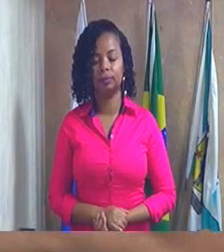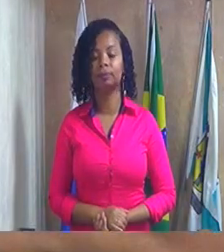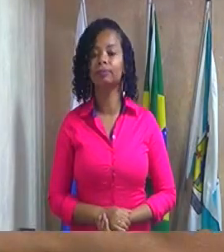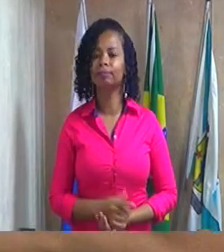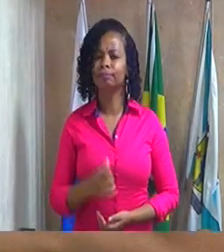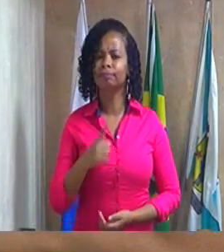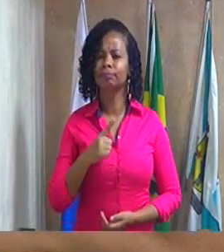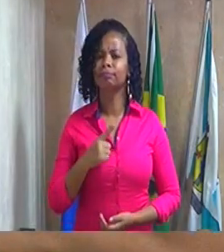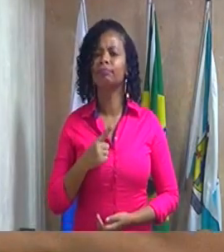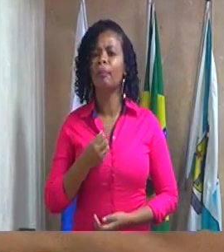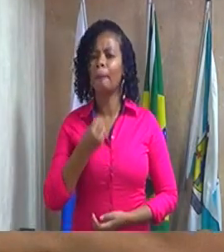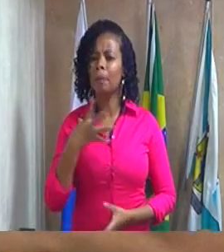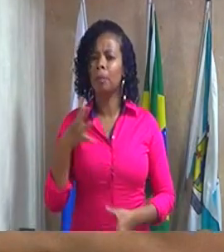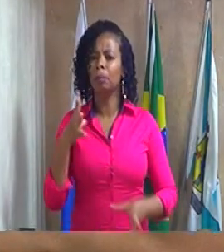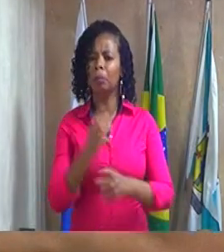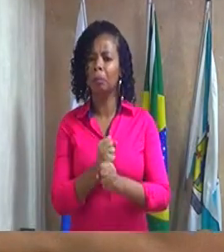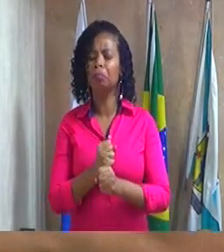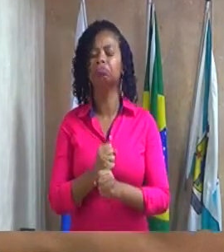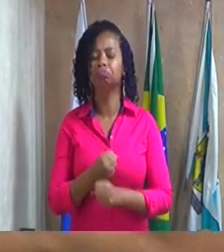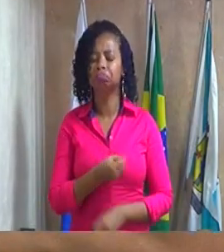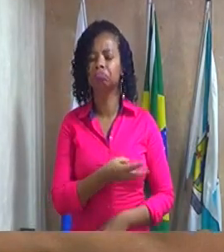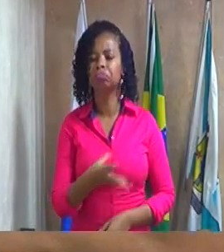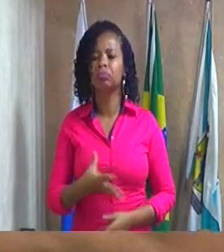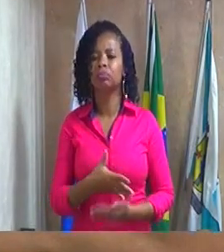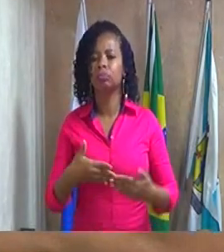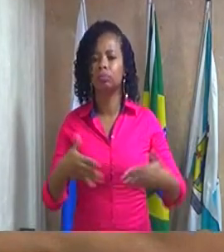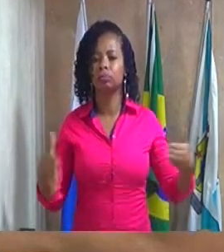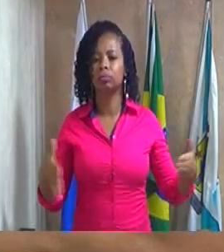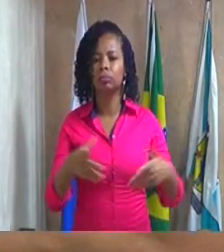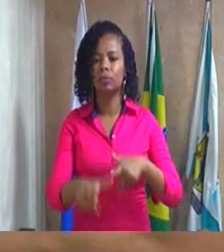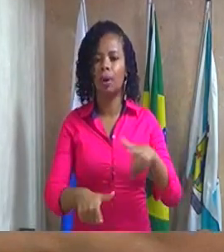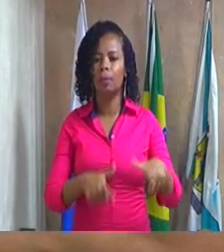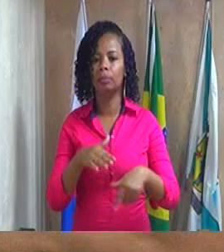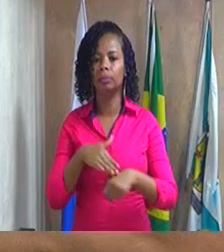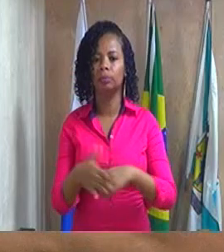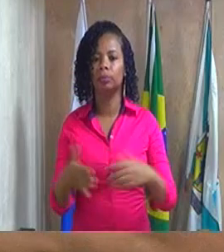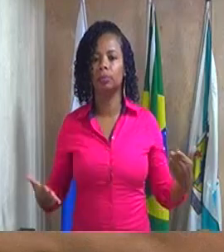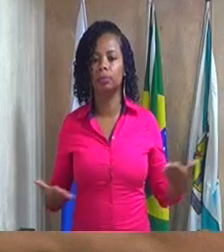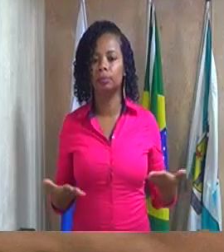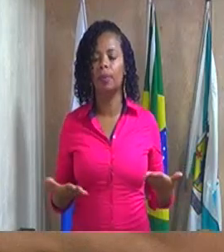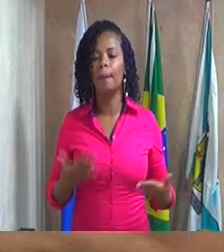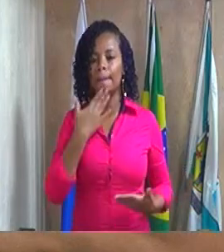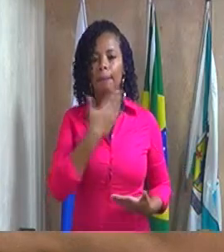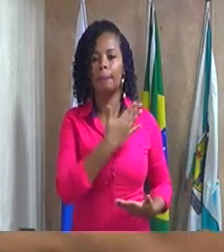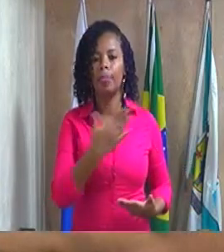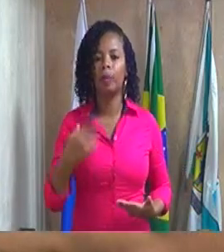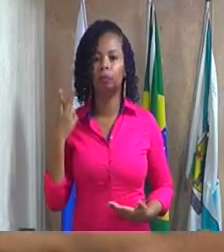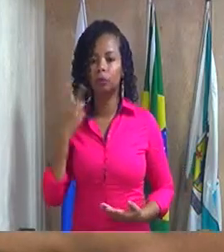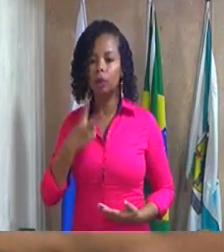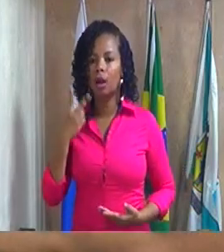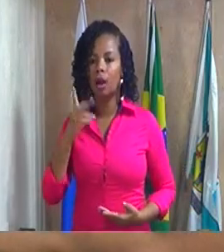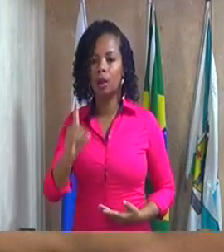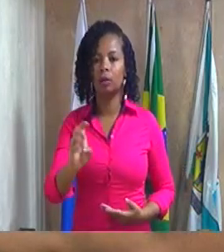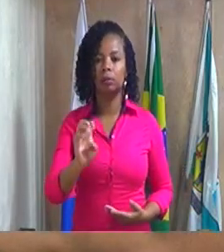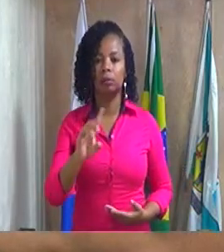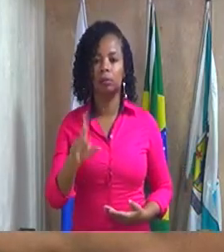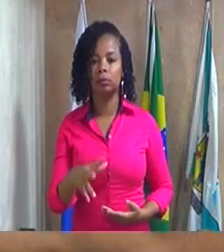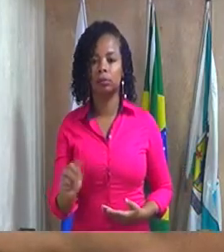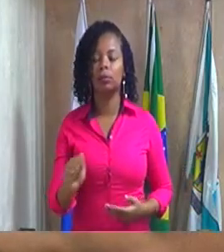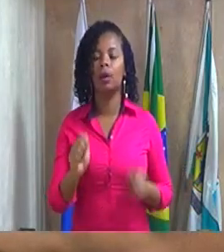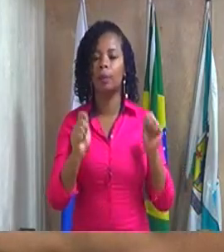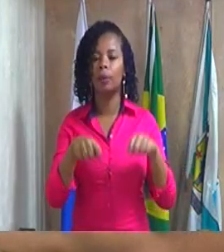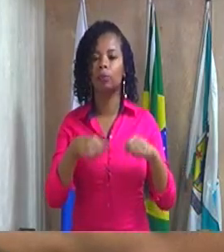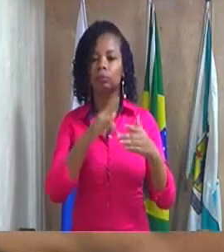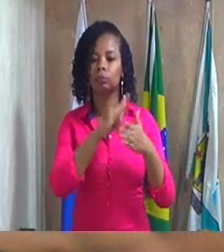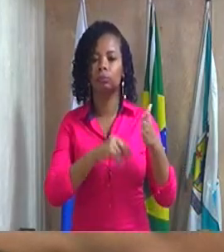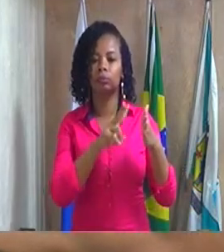Havendo número legal, dou por aberto o trabalho na noite de hoje e peço à vereadora Delza de Oliveira que faça a